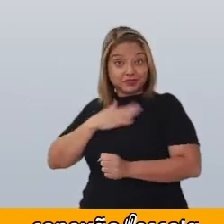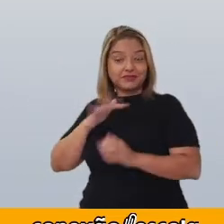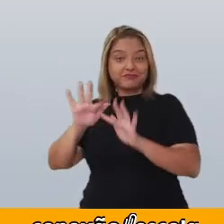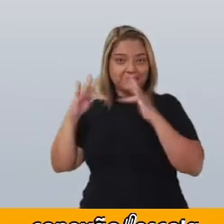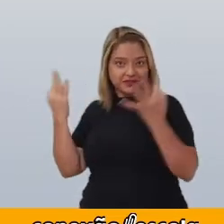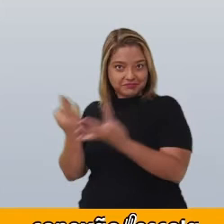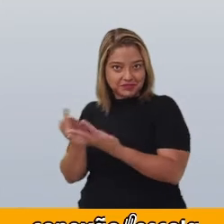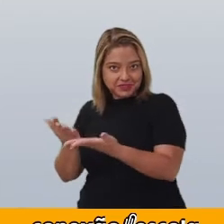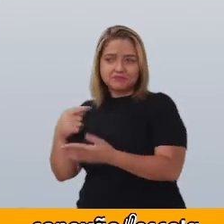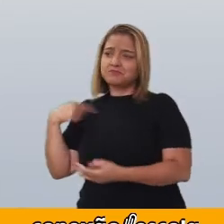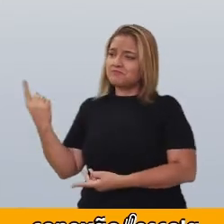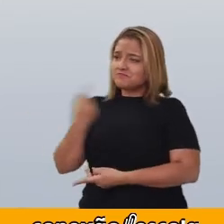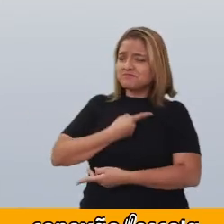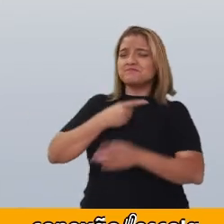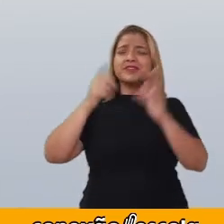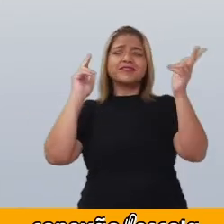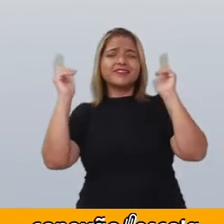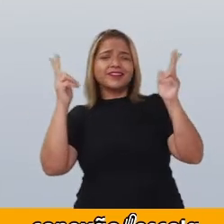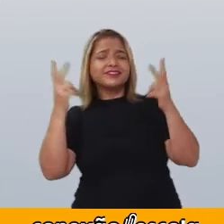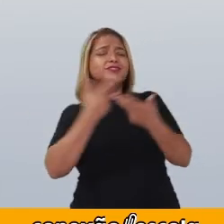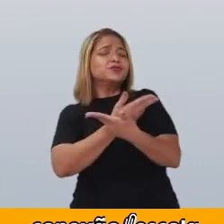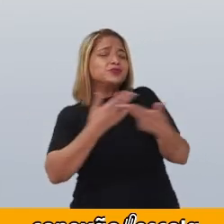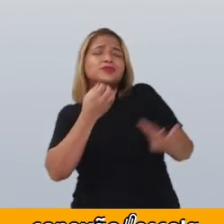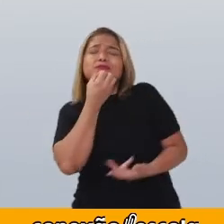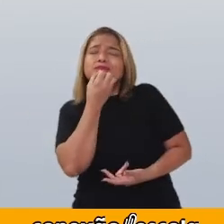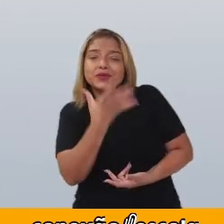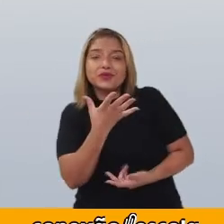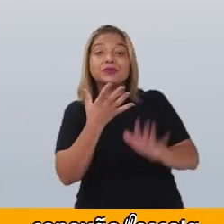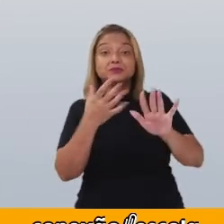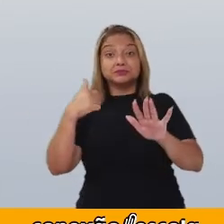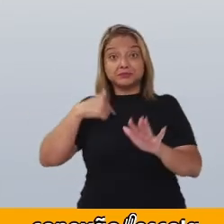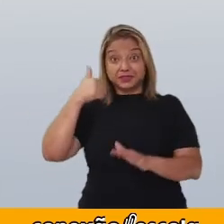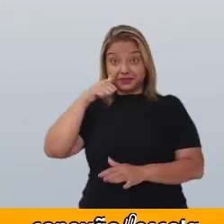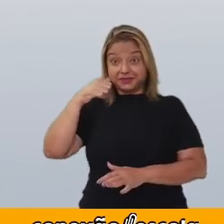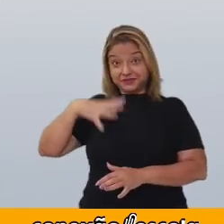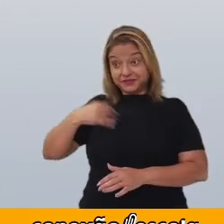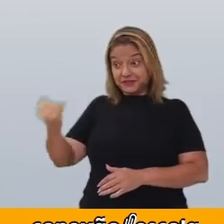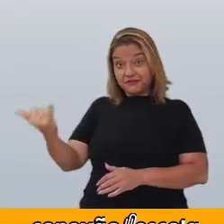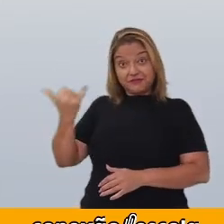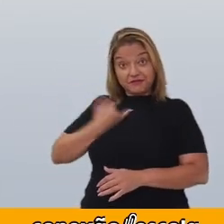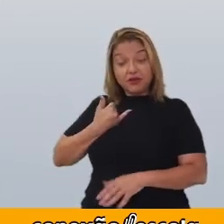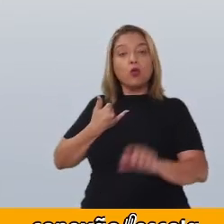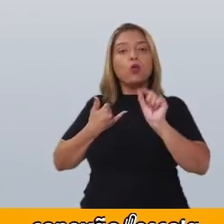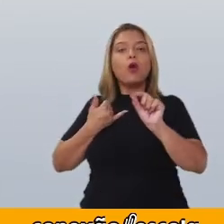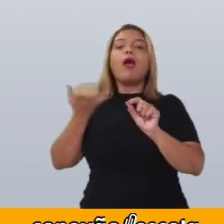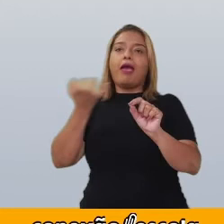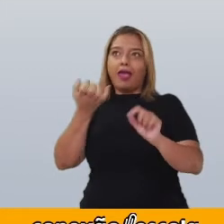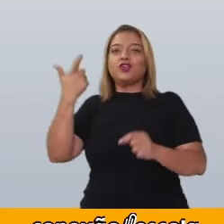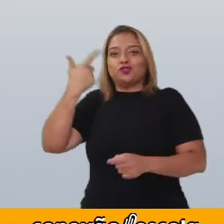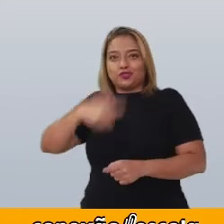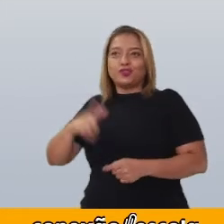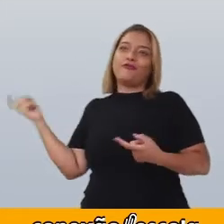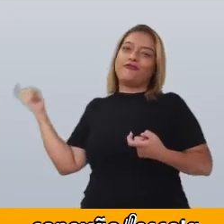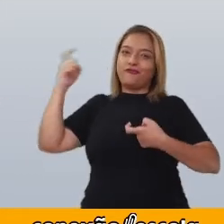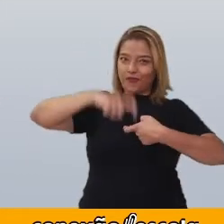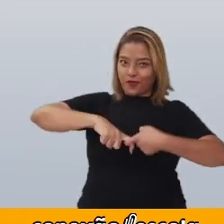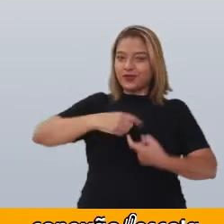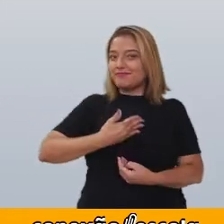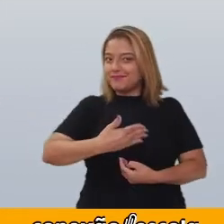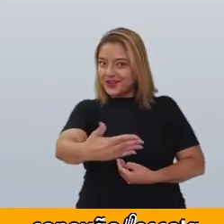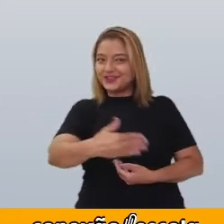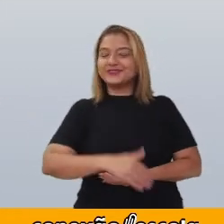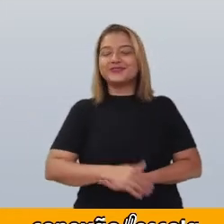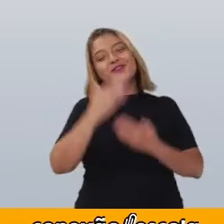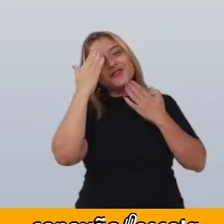nos divertimos muito. Minha filha disse que quer voltar em breve.